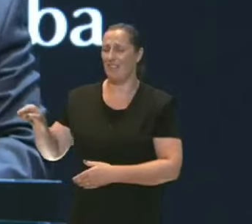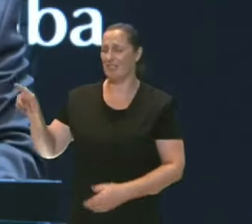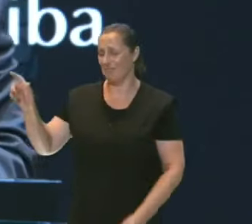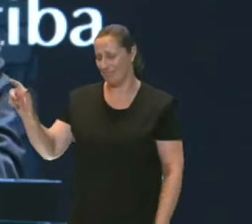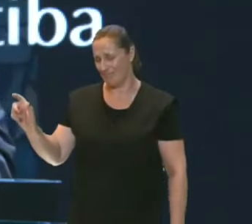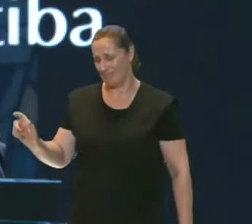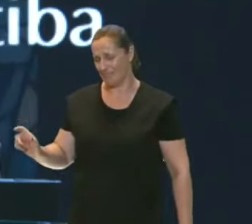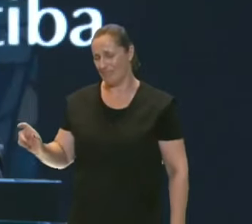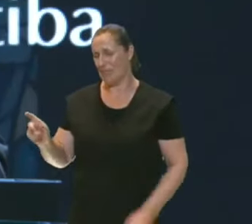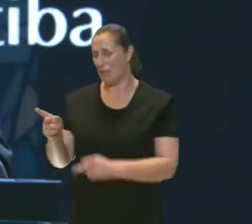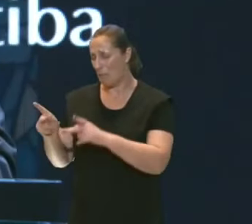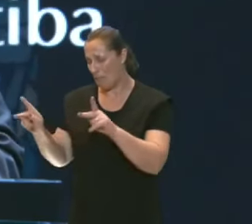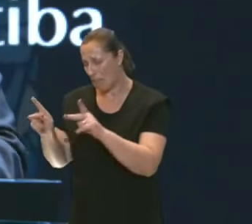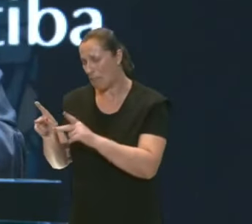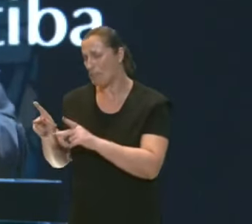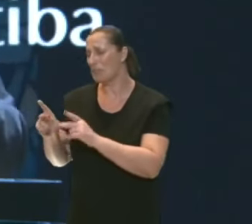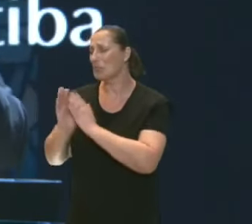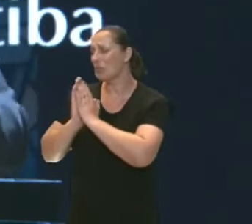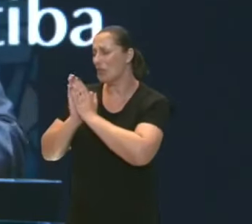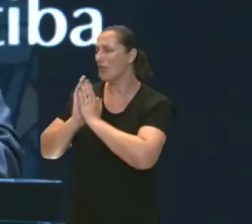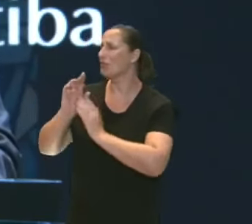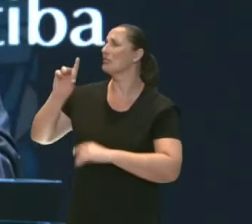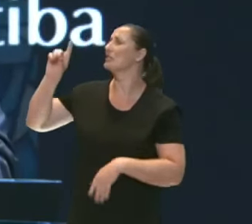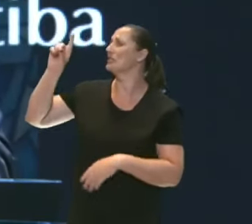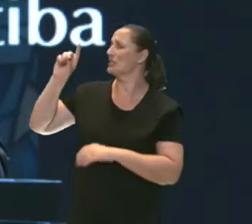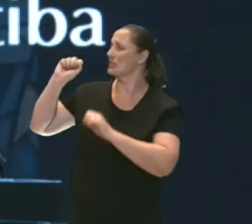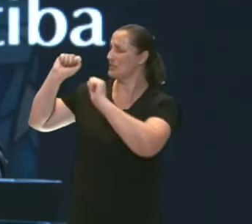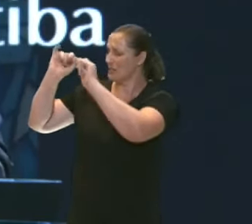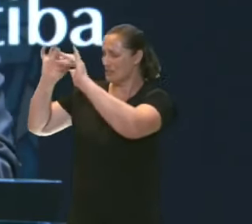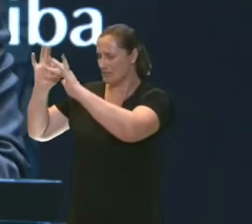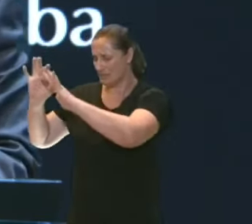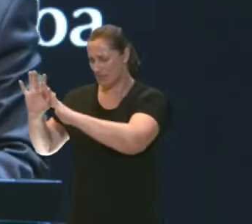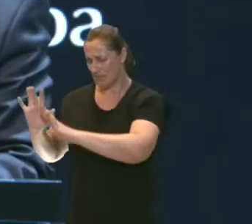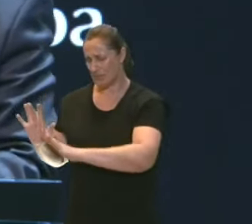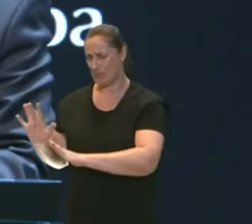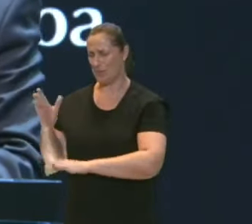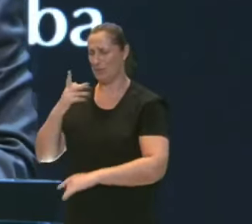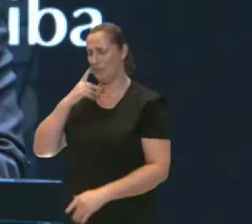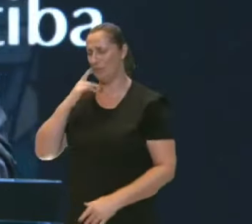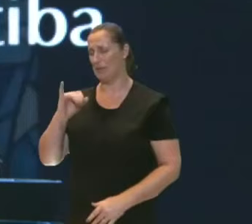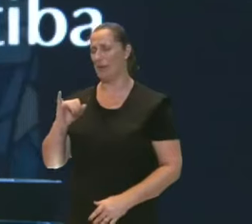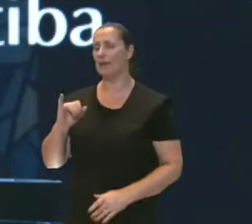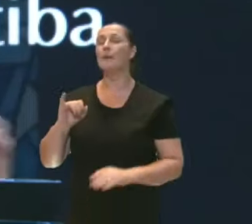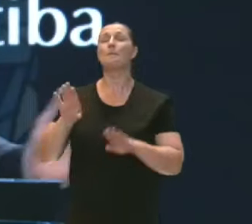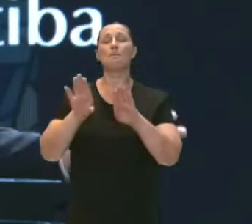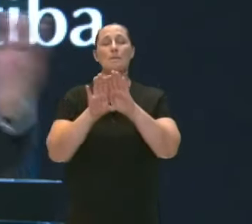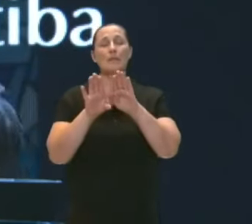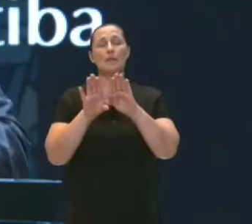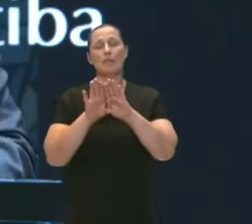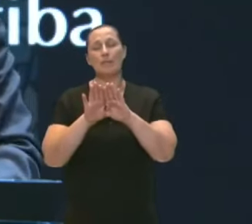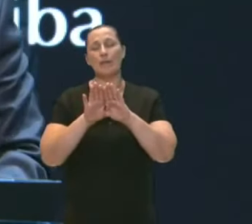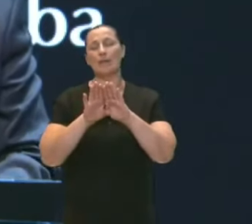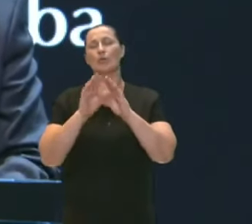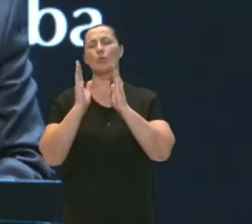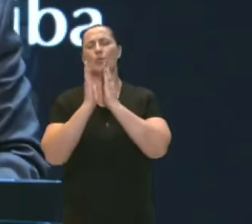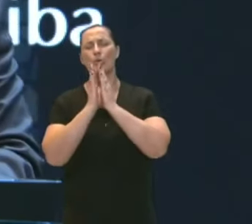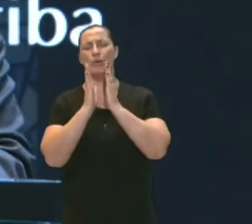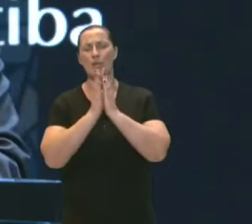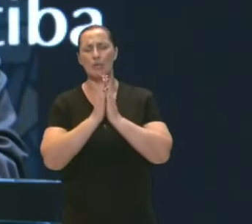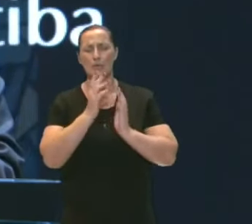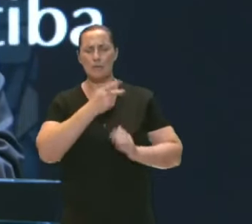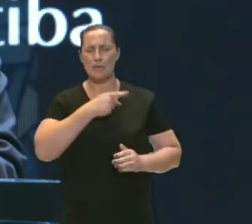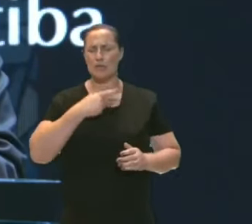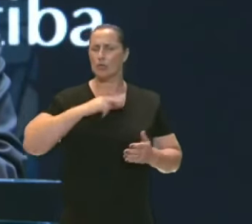perfeito na vida do teu filho, e estende a mão de graça sobre a vida dele. Também oramos por tantos pastores da nossa